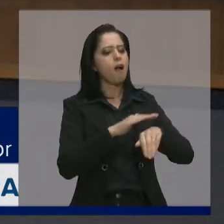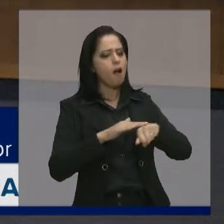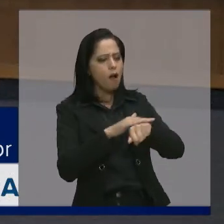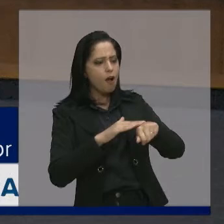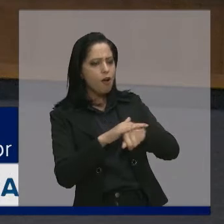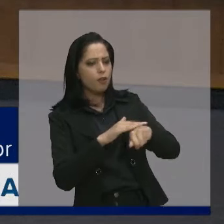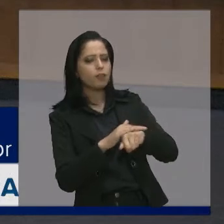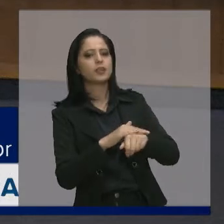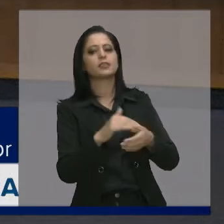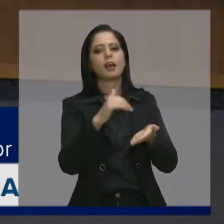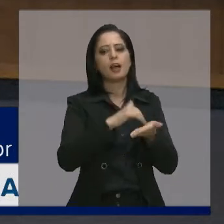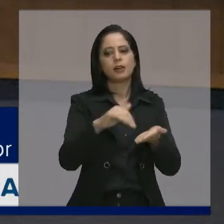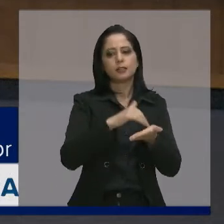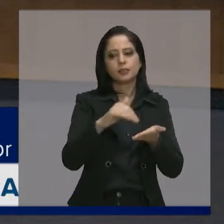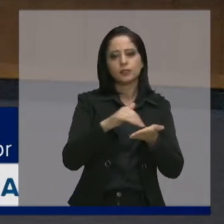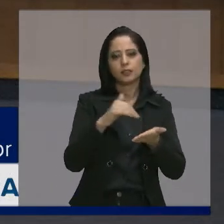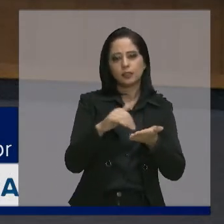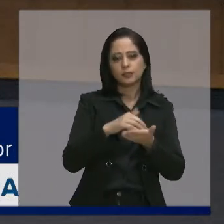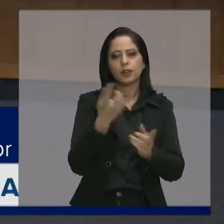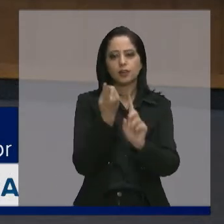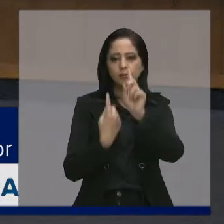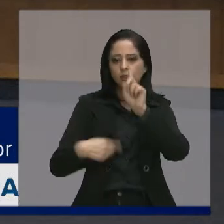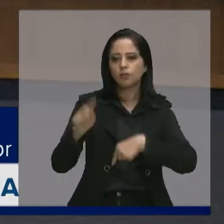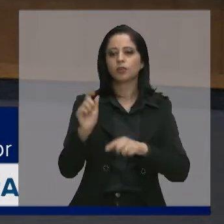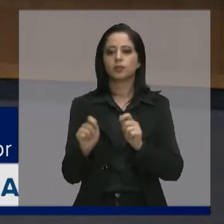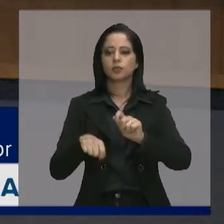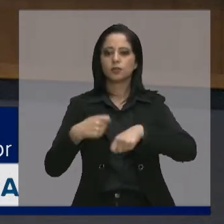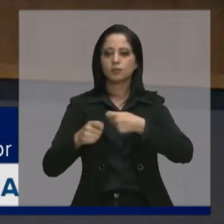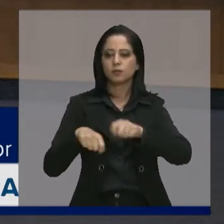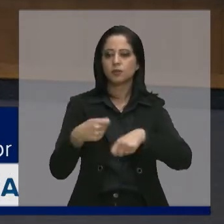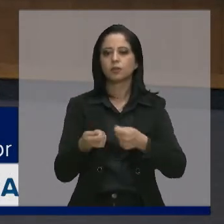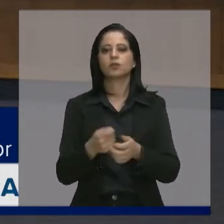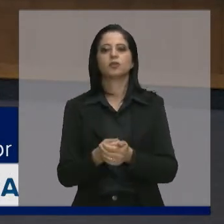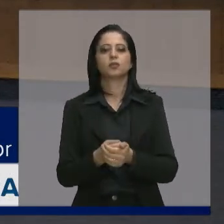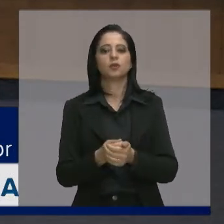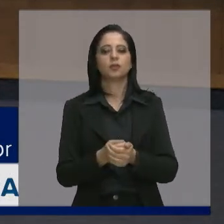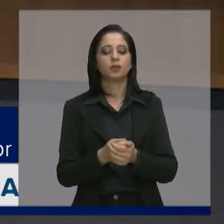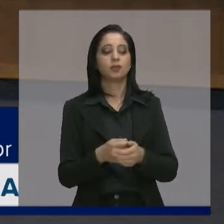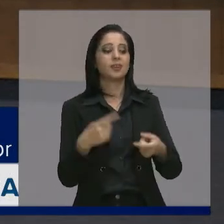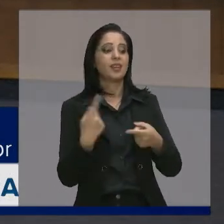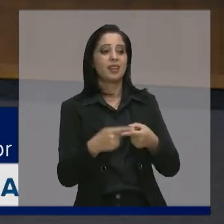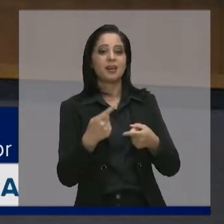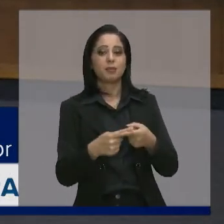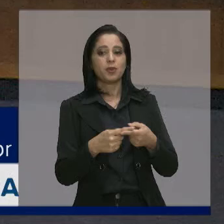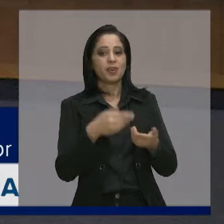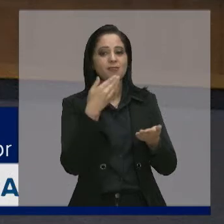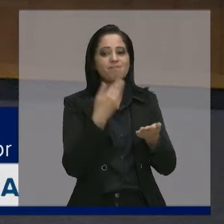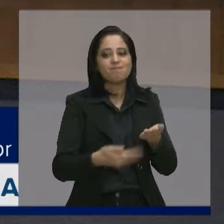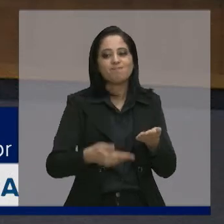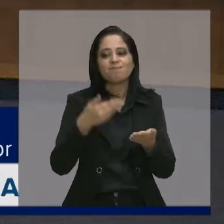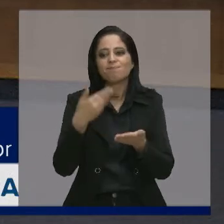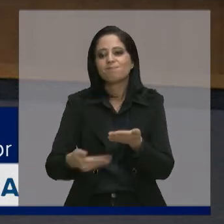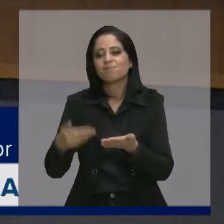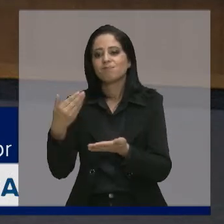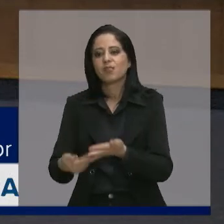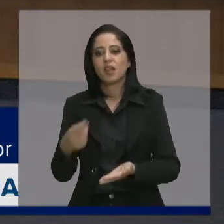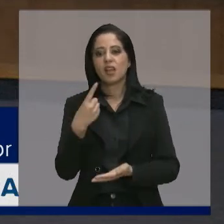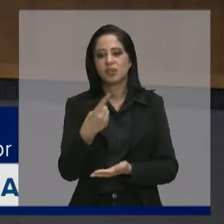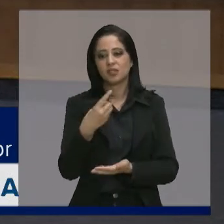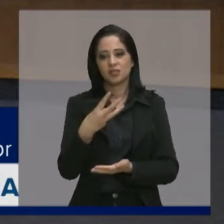Secretaria de Desenvolvimento Econômico, para que a gente não tenha essas demissões, porque não são